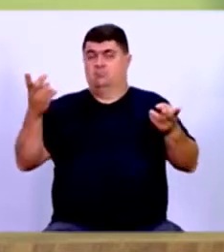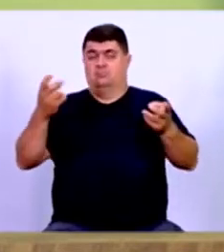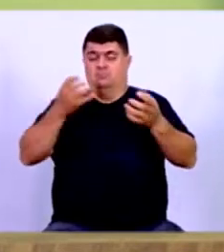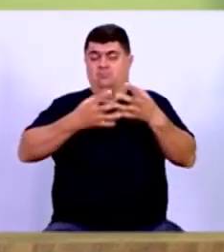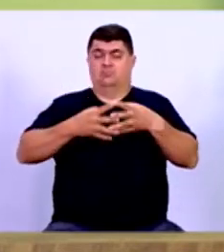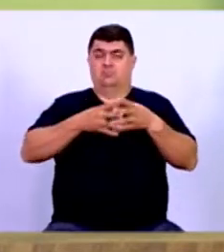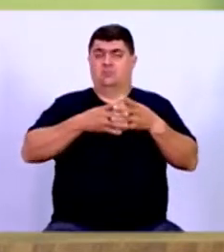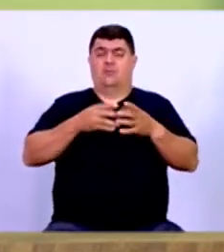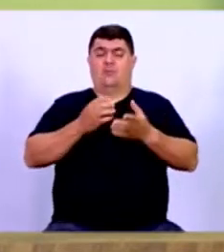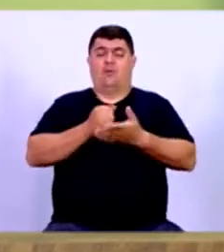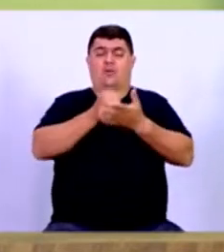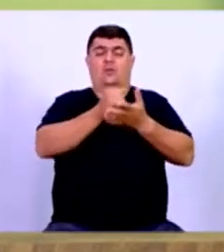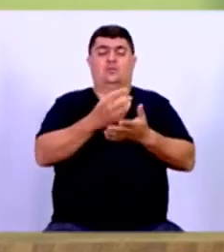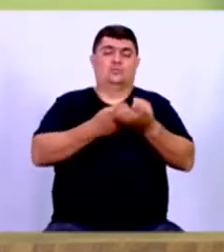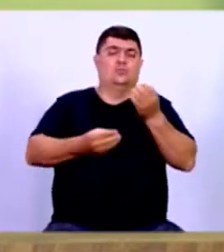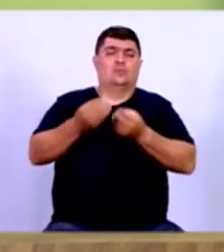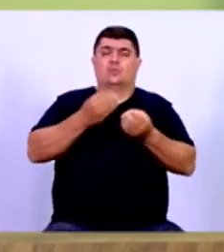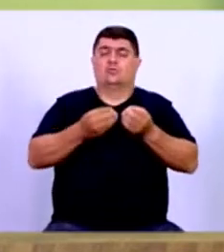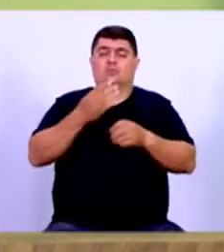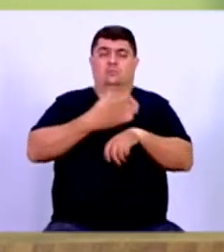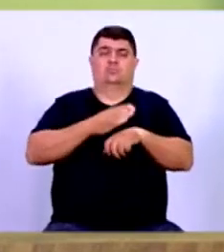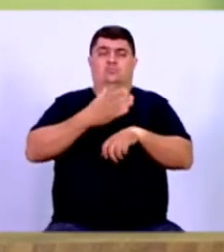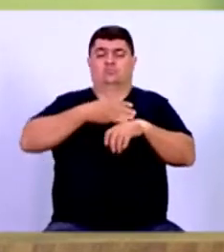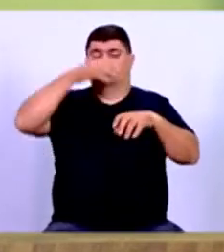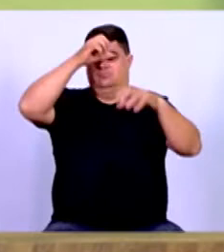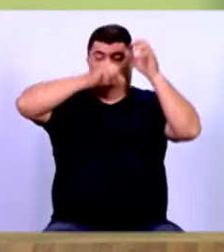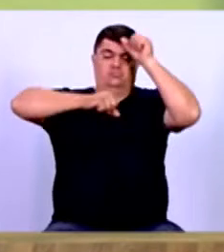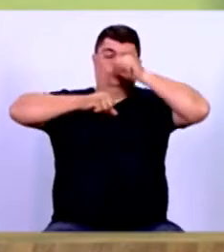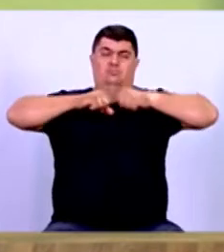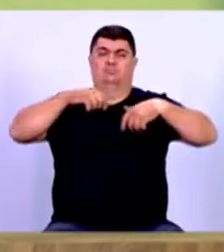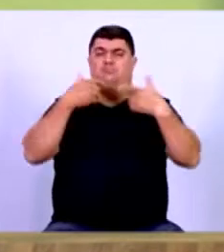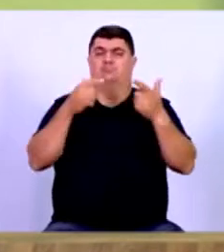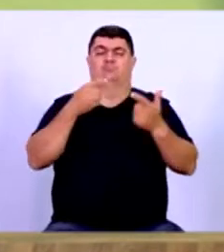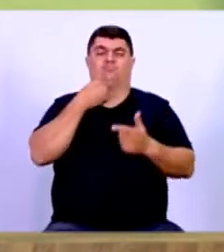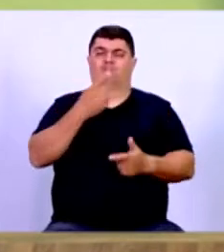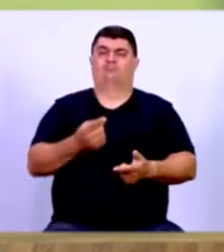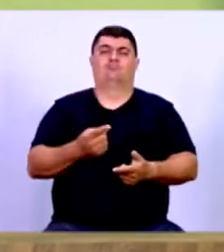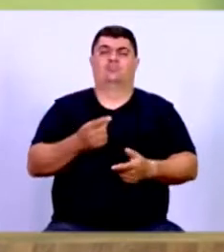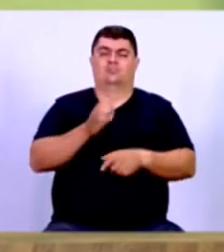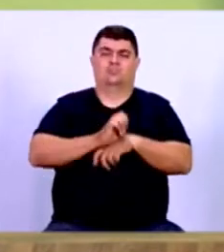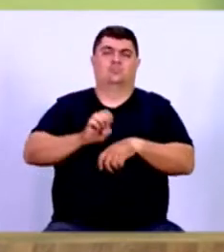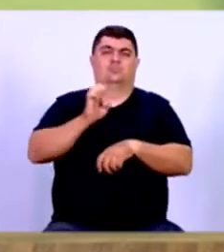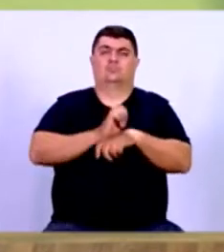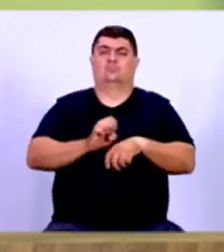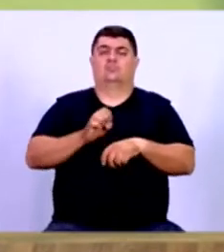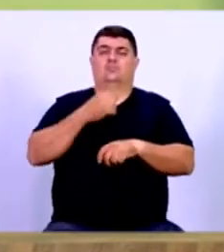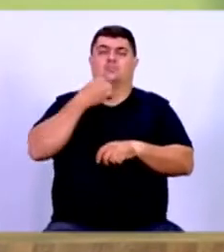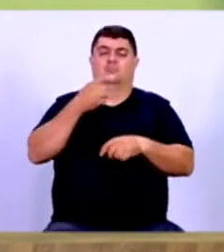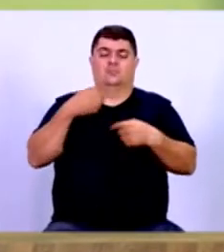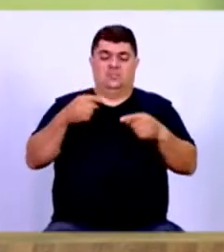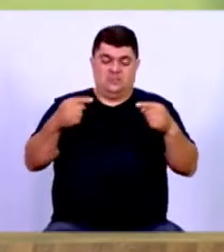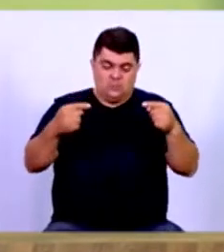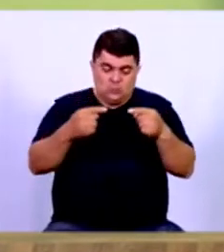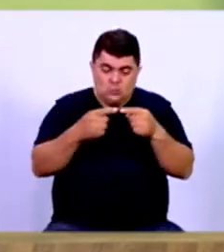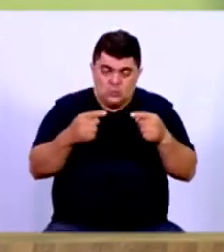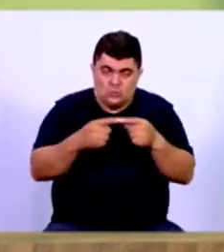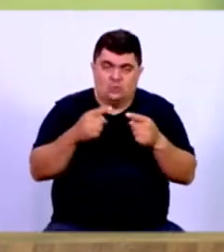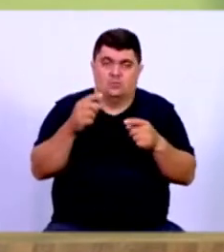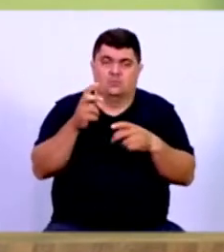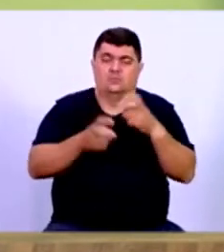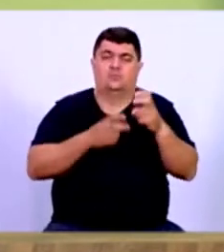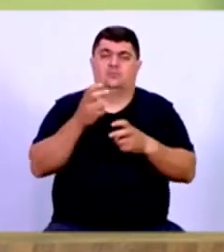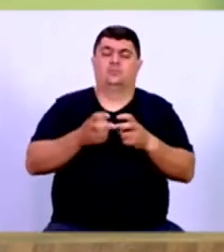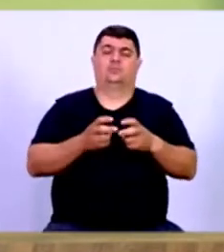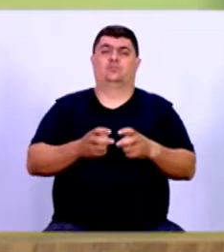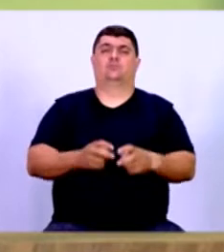vai auxiliar para a sua prática profissional? Então, não tem como procurar estágio em alguma área que não seja aí da sua futura